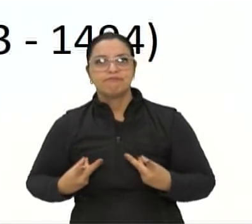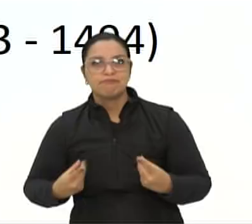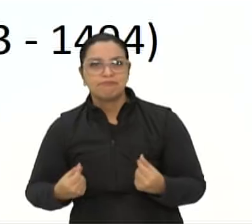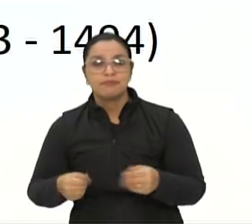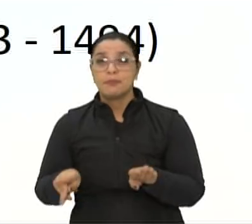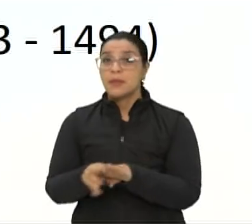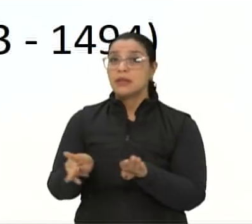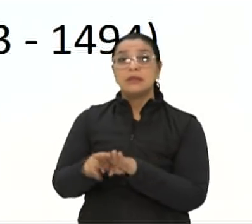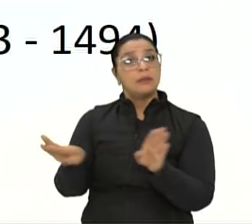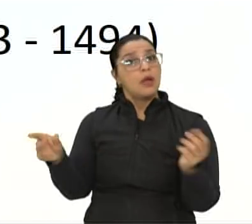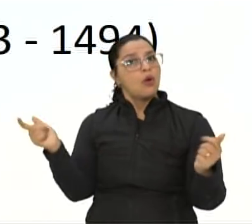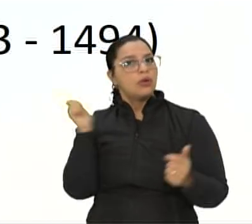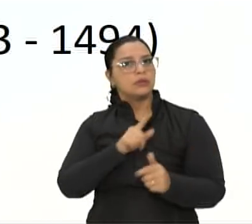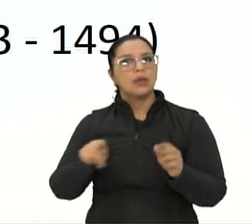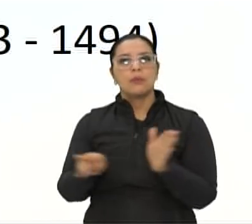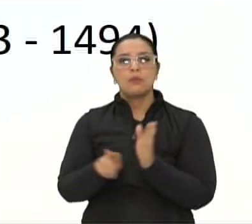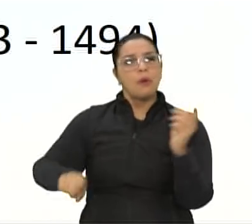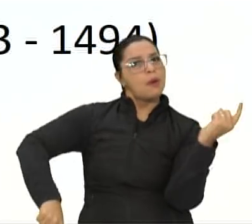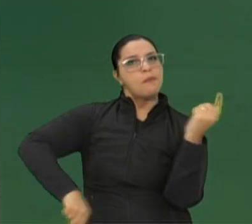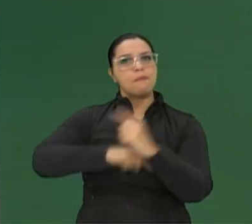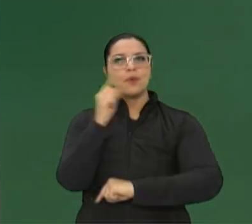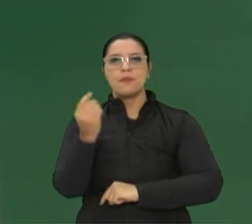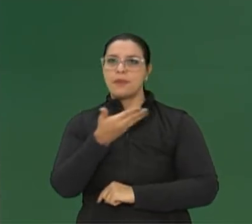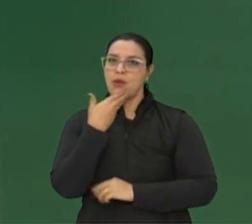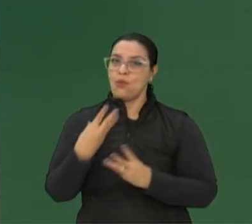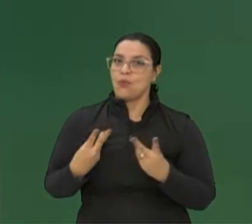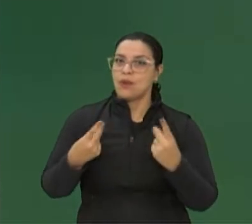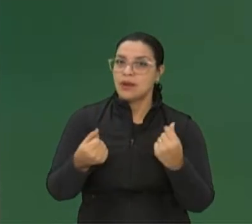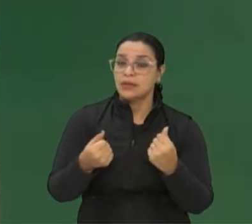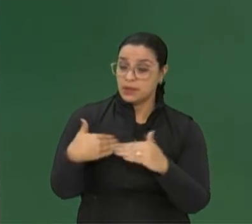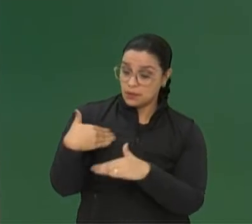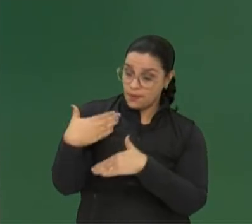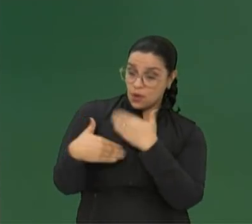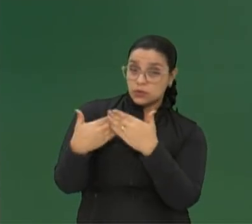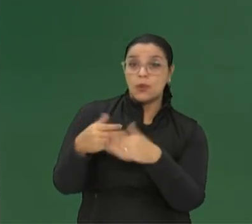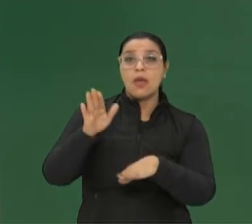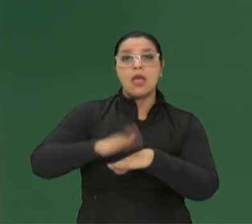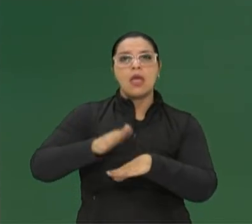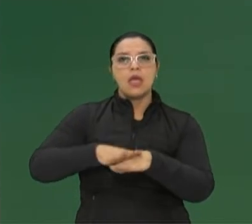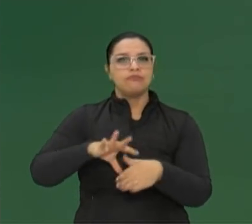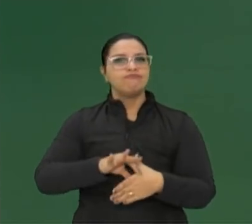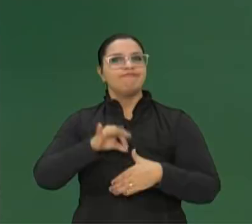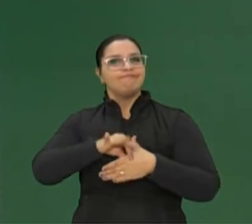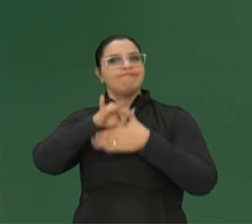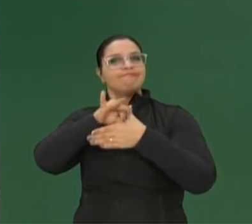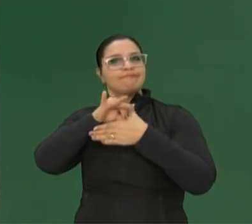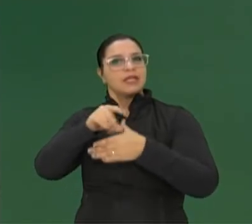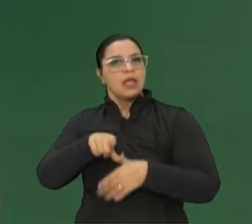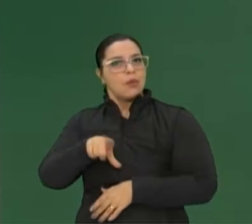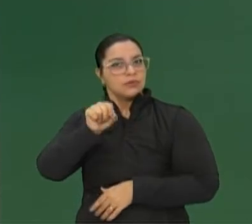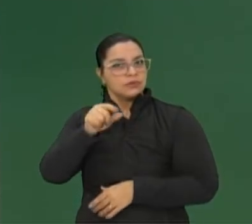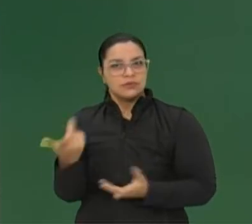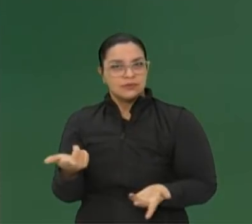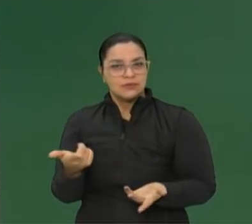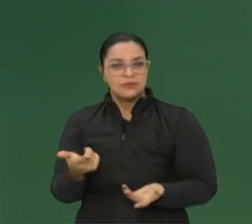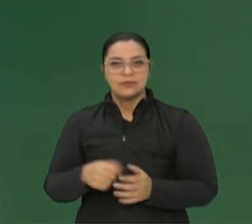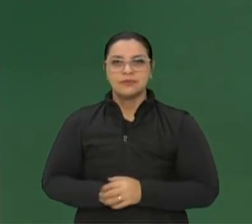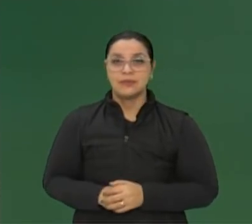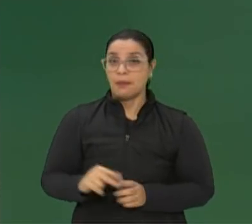como ascender a realidades sublimes. Mas é uma construção que ele mesmo propôs para ele